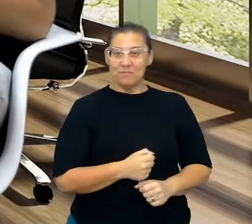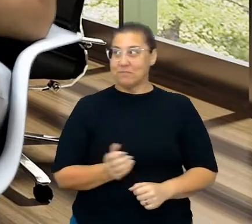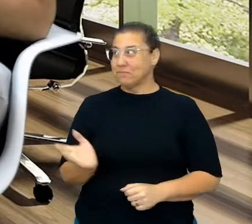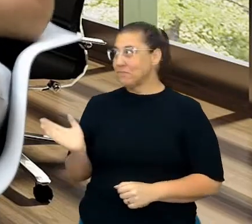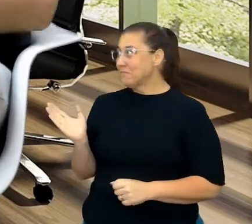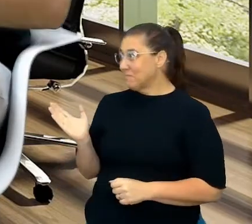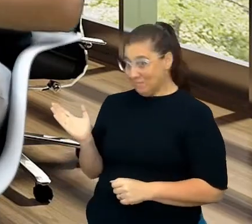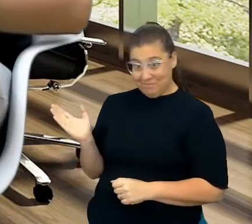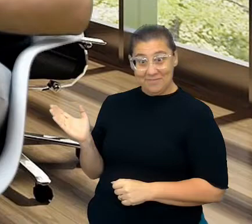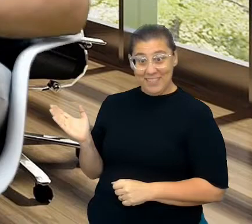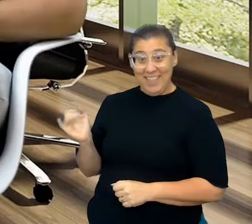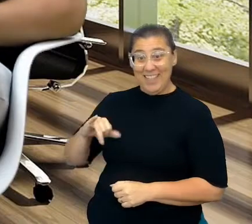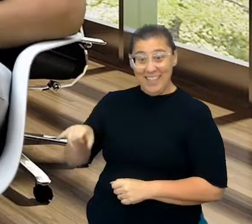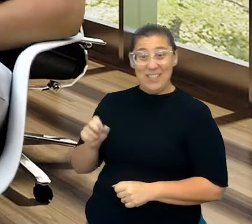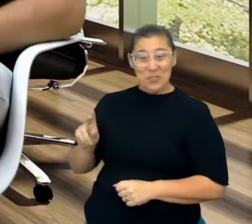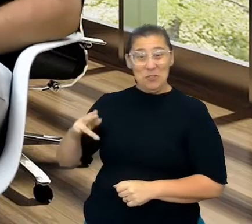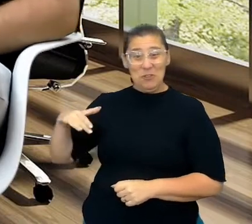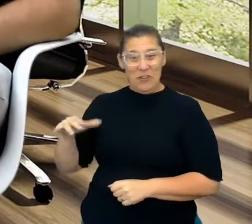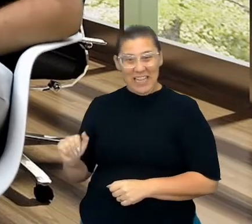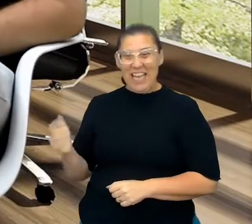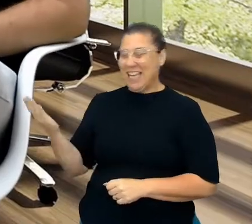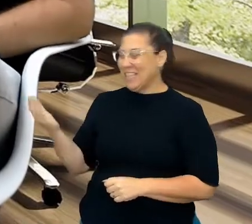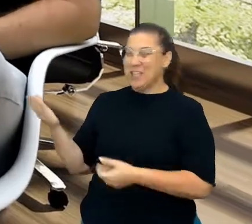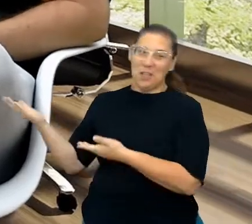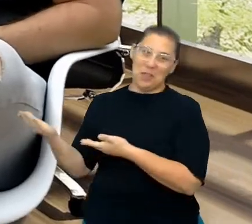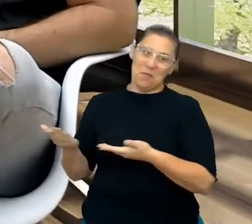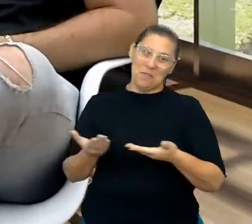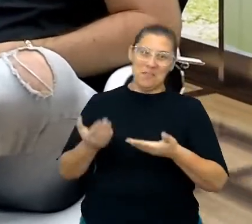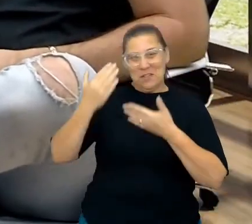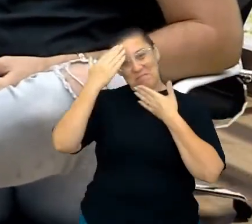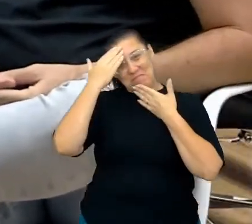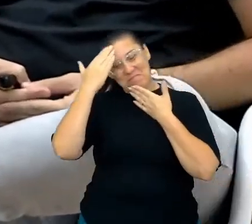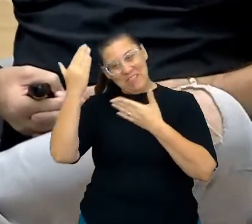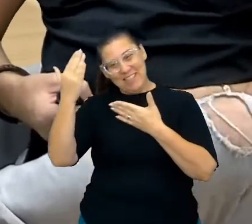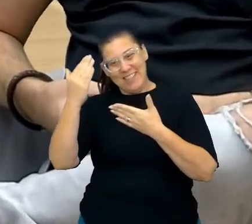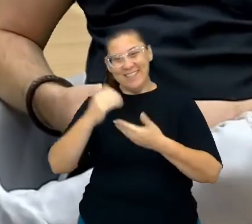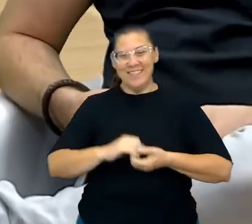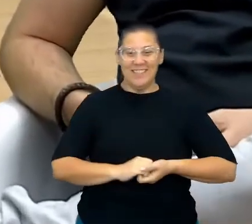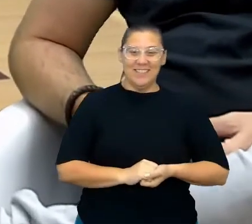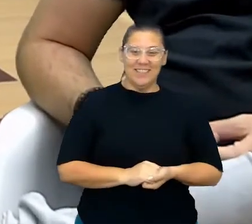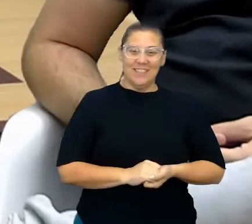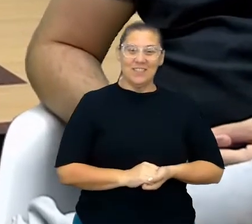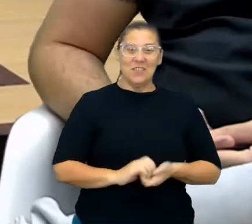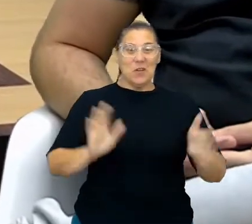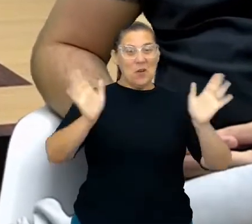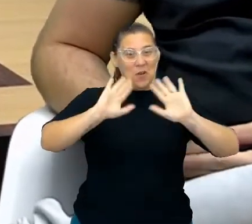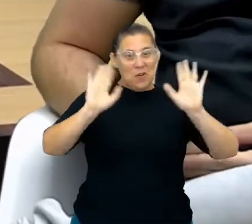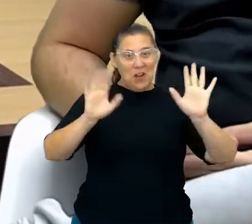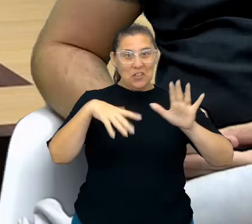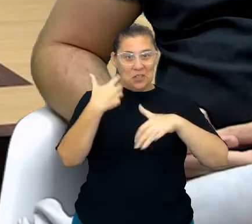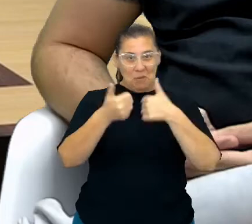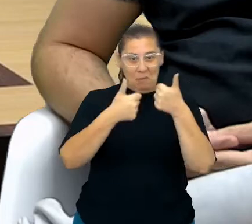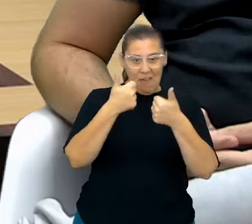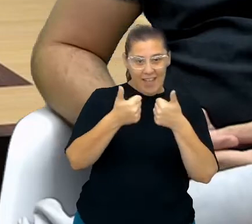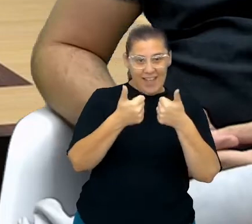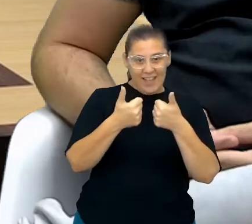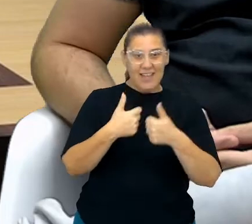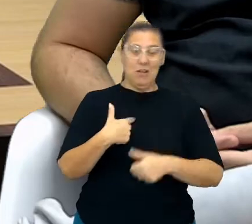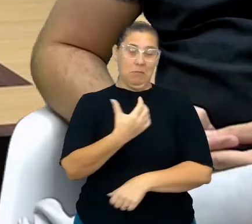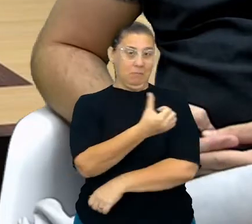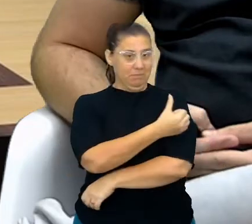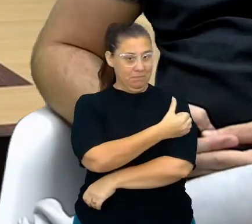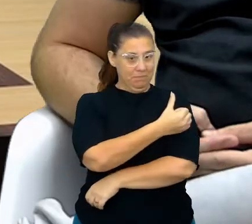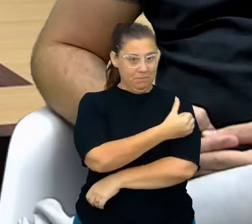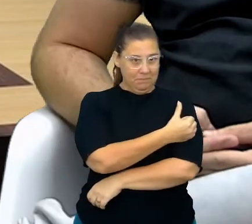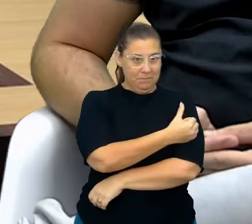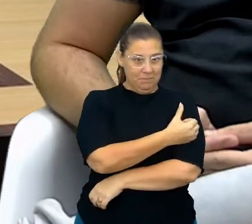é a Júlia. Seja bem-vinda, Júlia. Obrigado. E olá pessoal, tudo bem? Eu venho do 6º ano